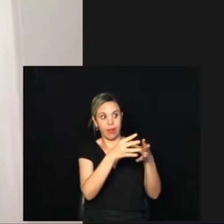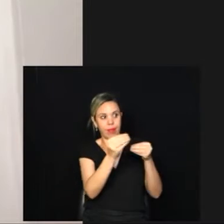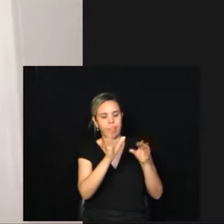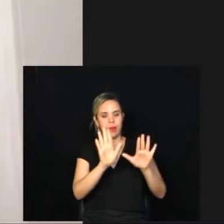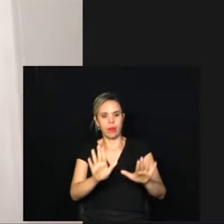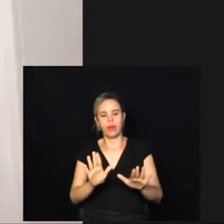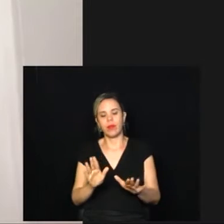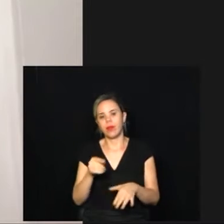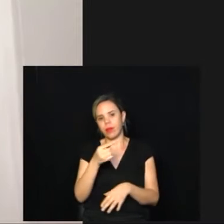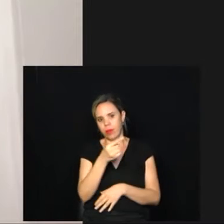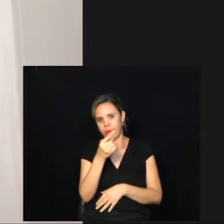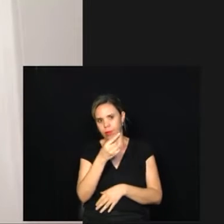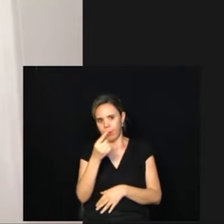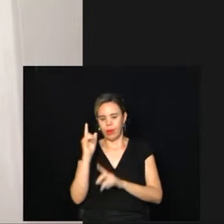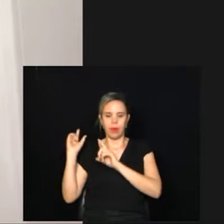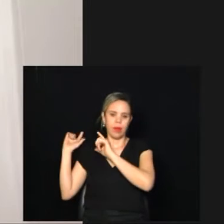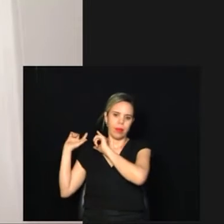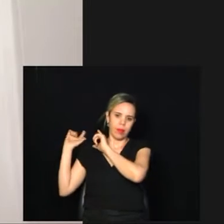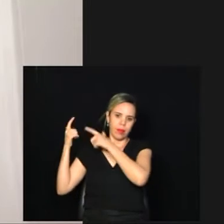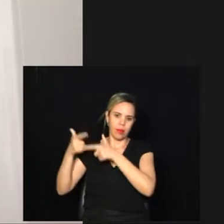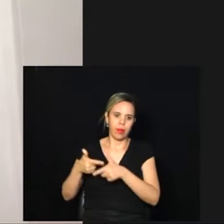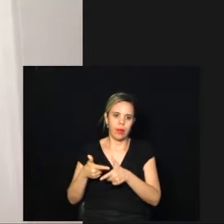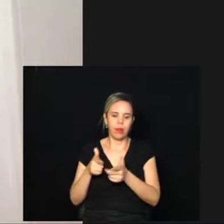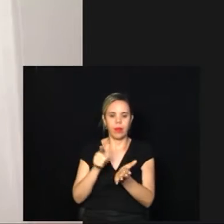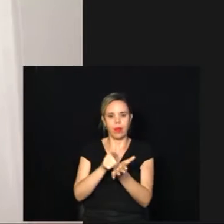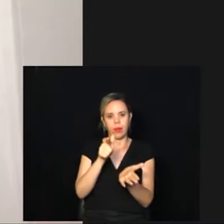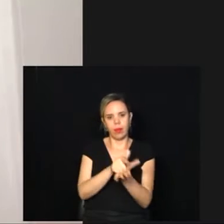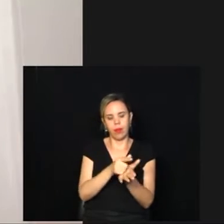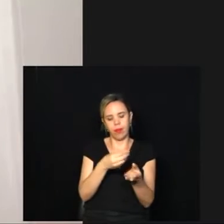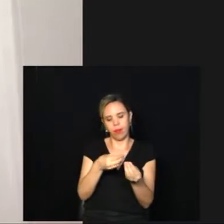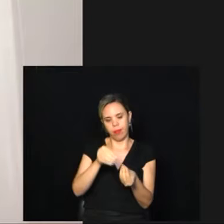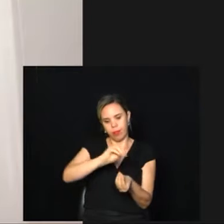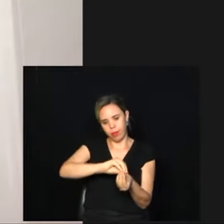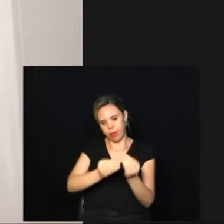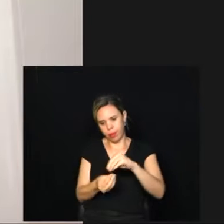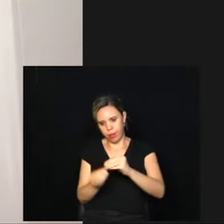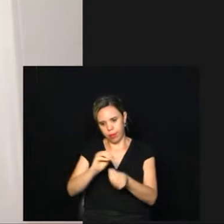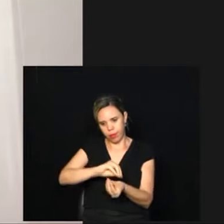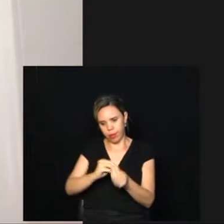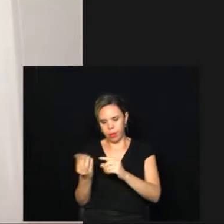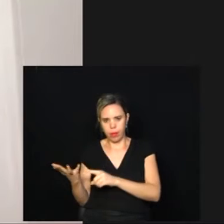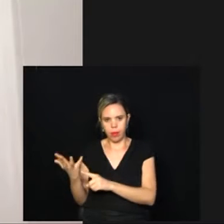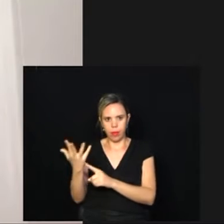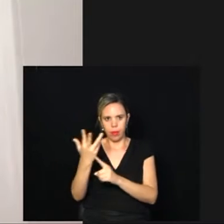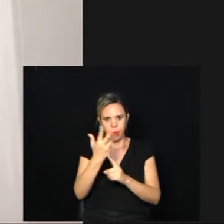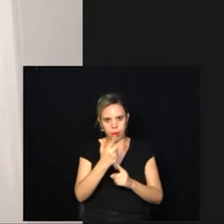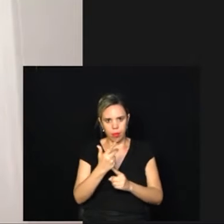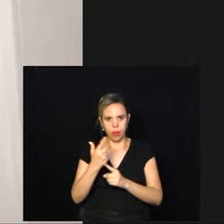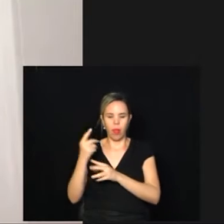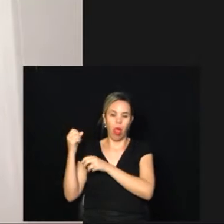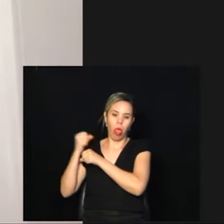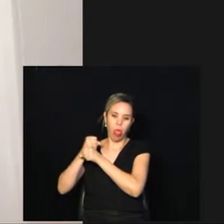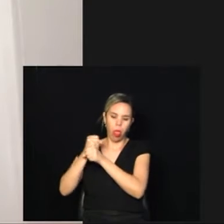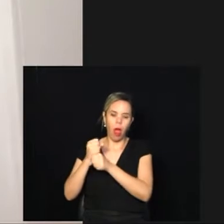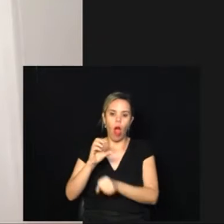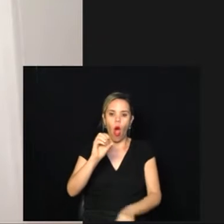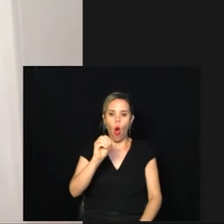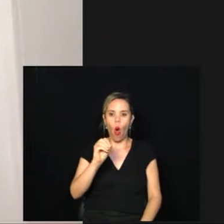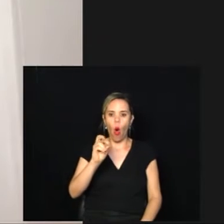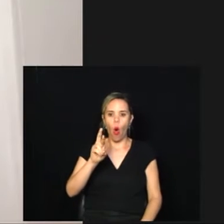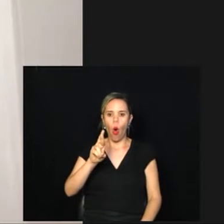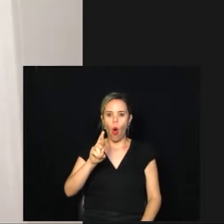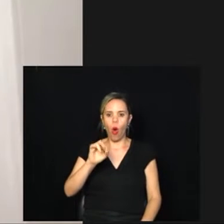mas ele é tradicionalmente dobrado em forma de papel na arte milenar japonesa chamada origami. Né?